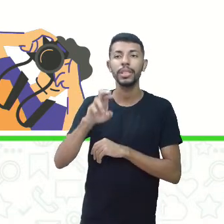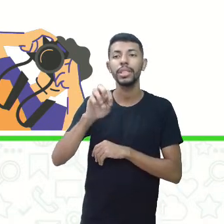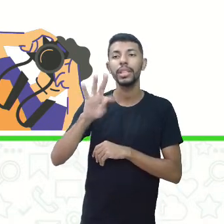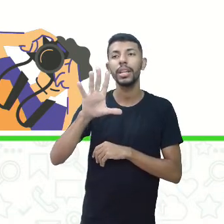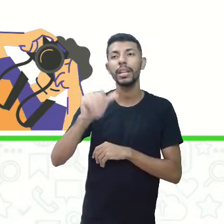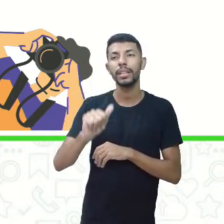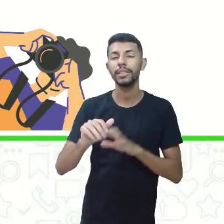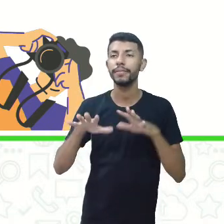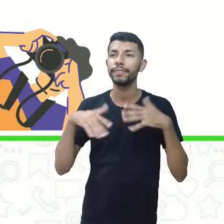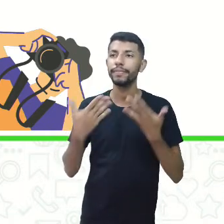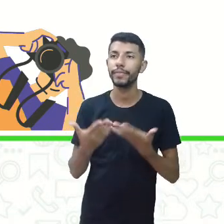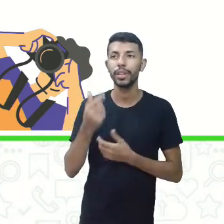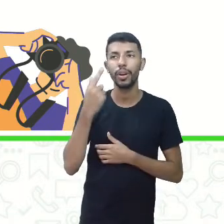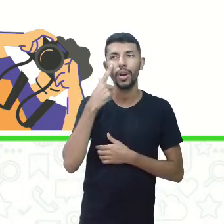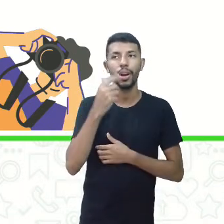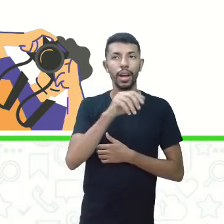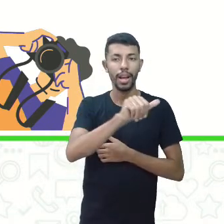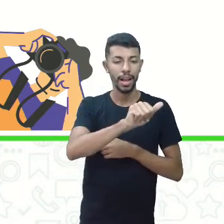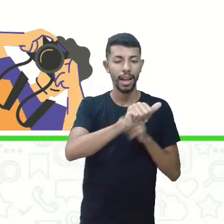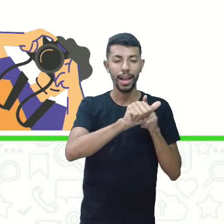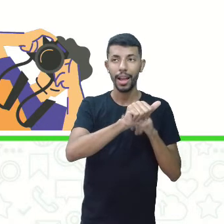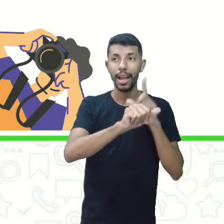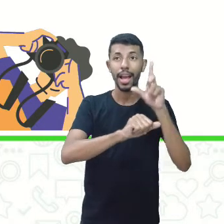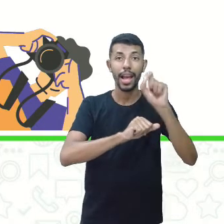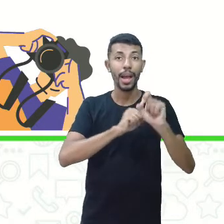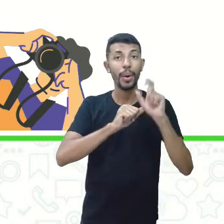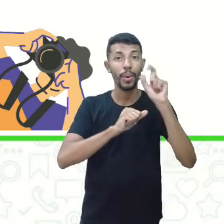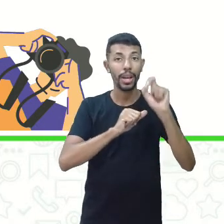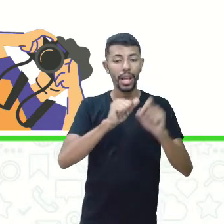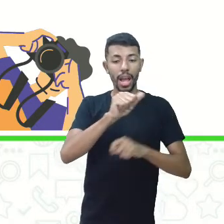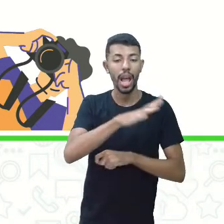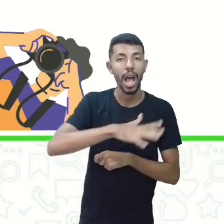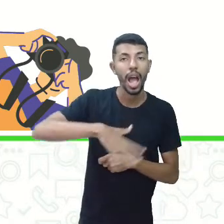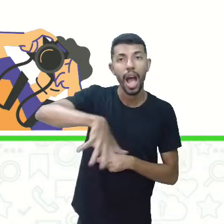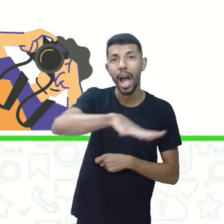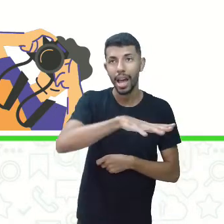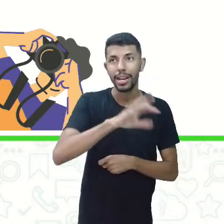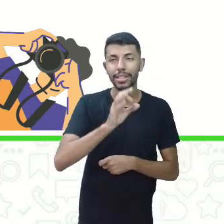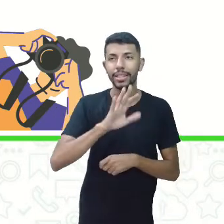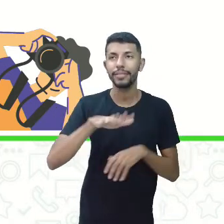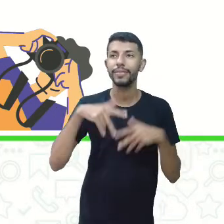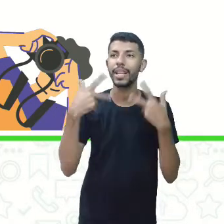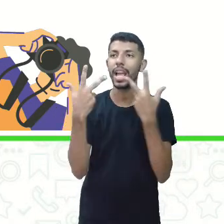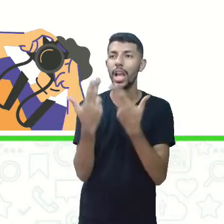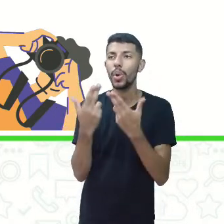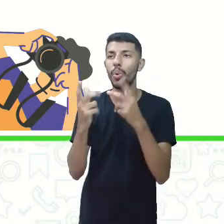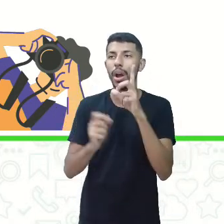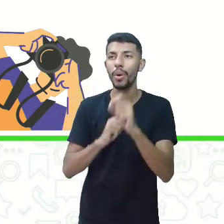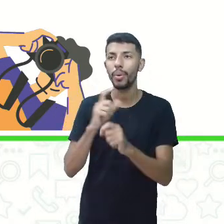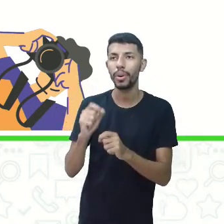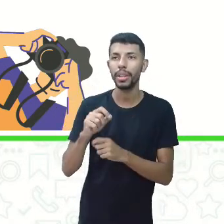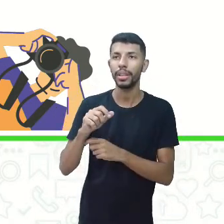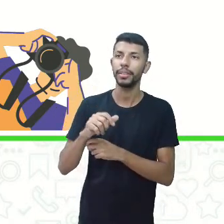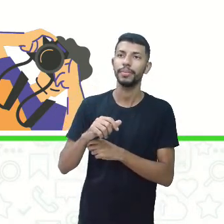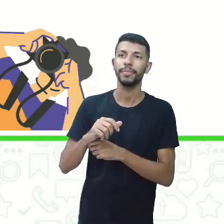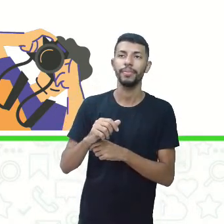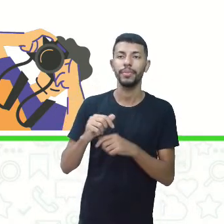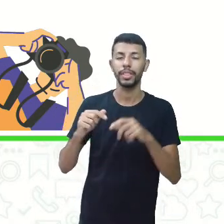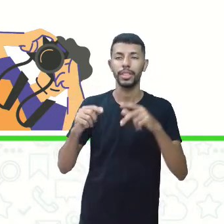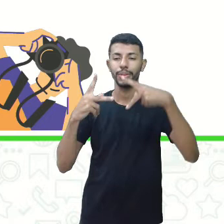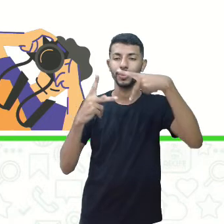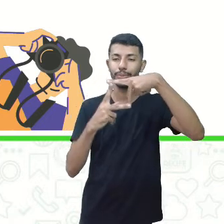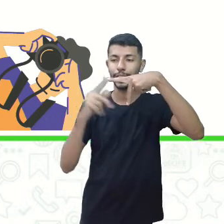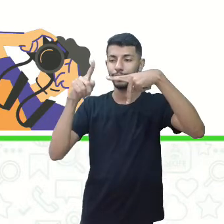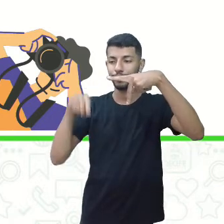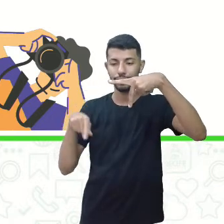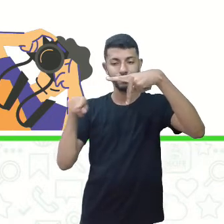Logo, A é a diária, né? Lembra? A diária é igual a lado ao quadrado. Cada lado de um quadrado